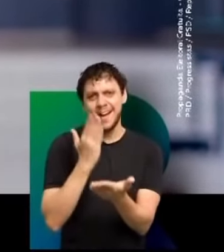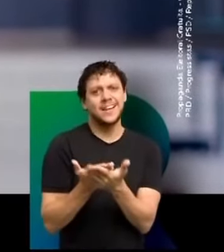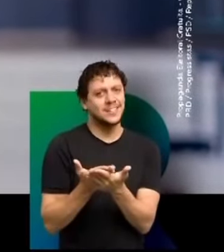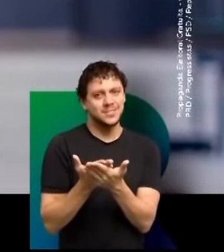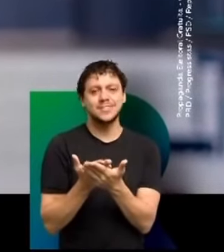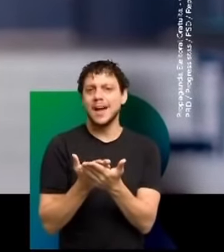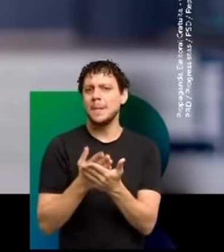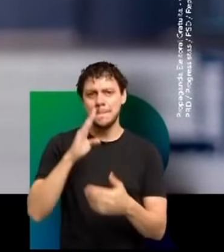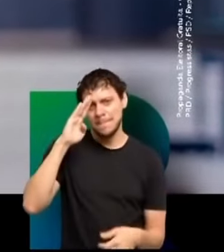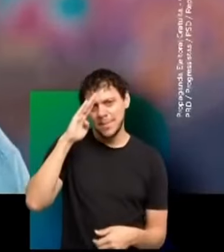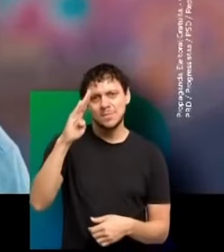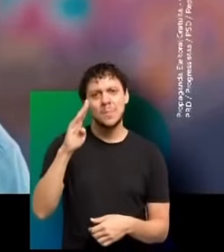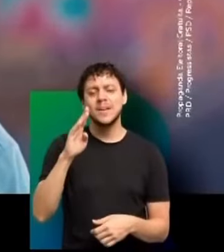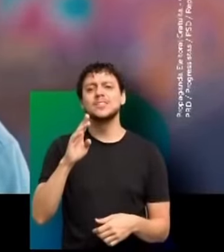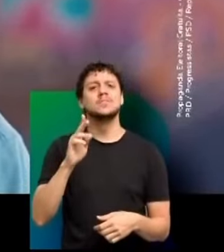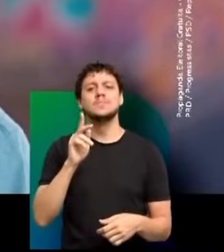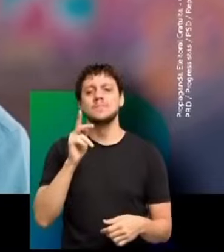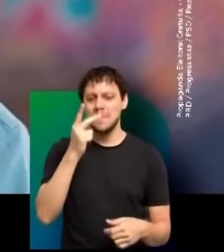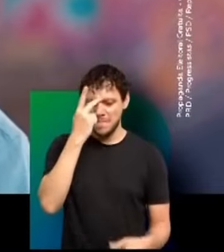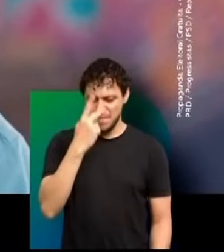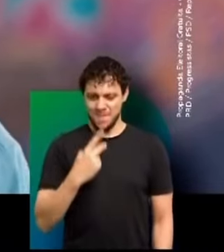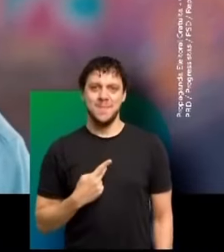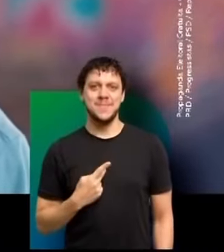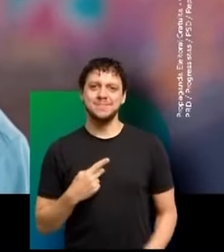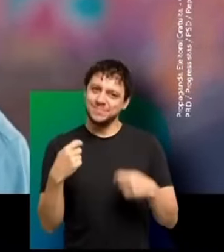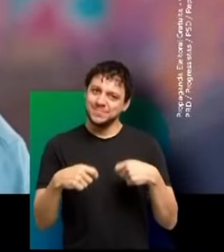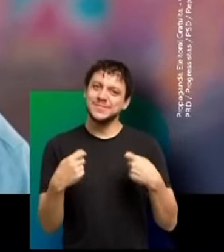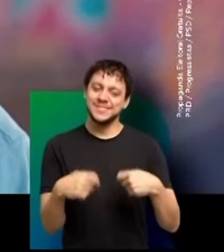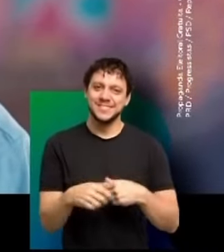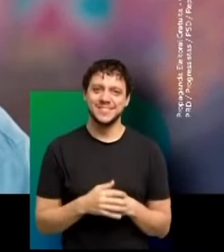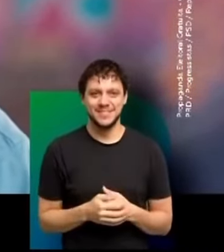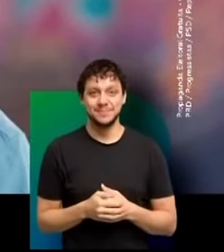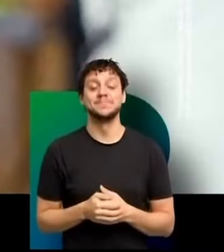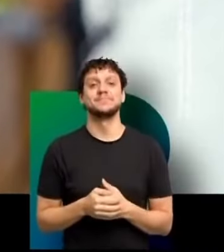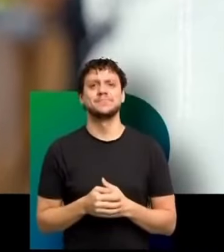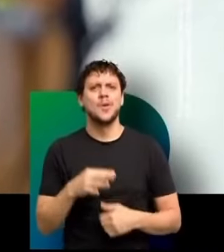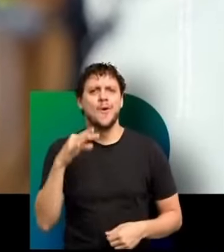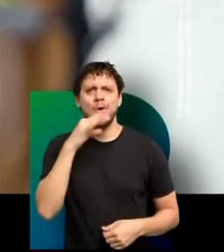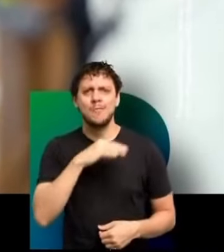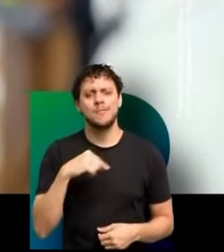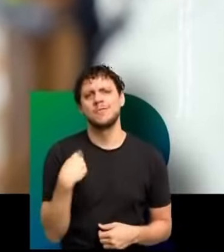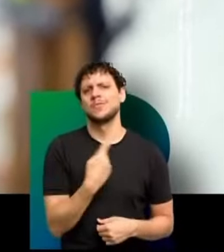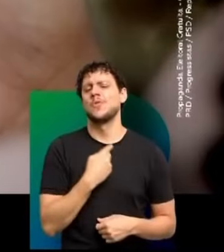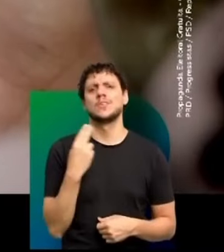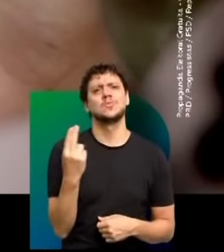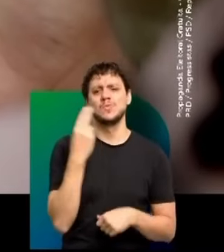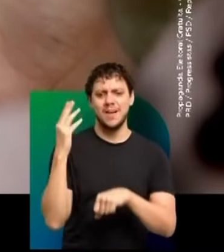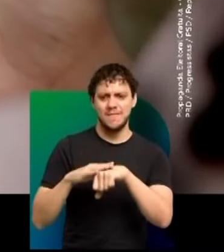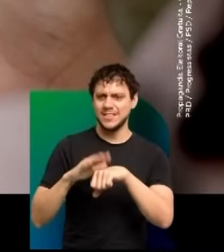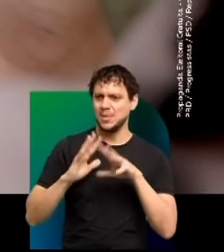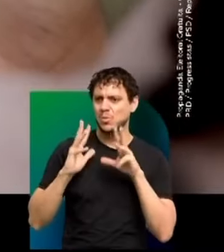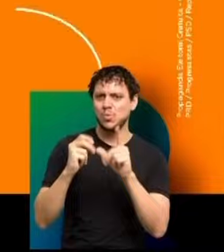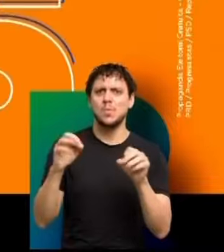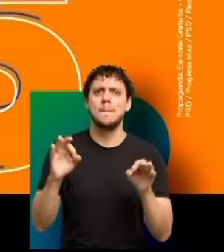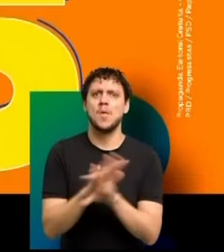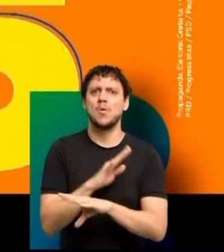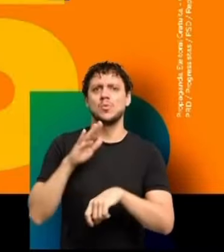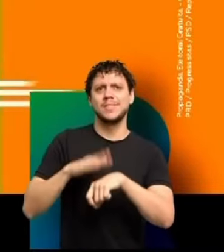perca as oportunidades. E acredite sempre, principalmente em você. Acredite em